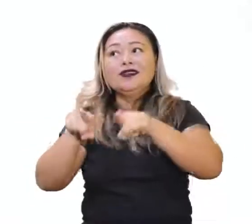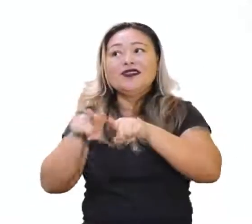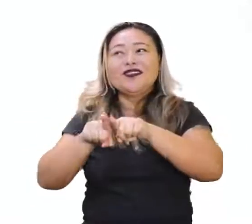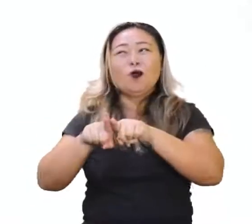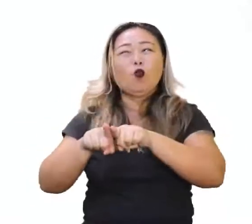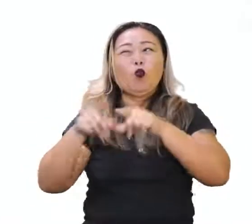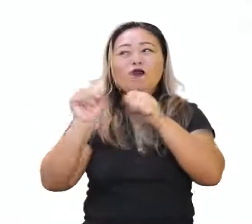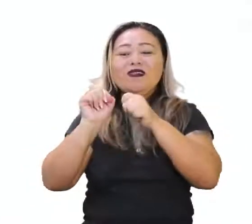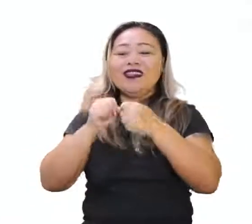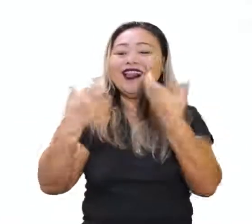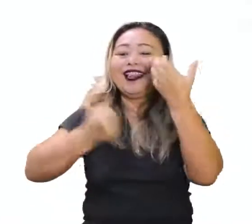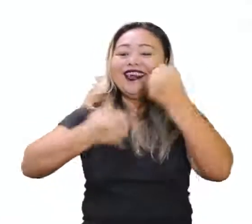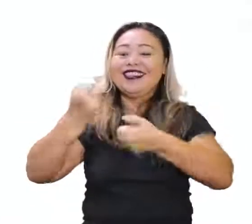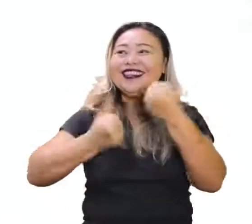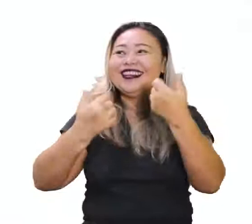Mas, em relação à